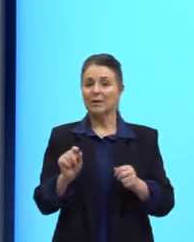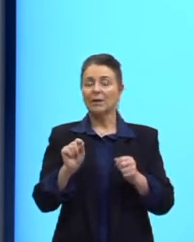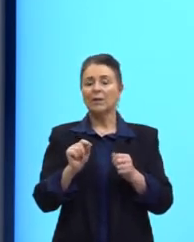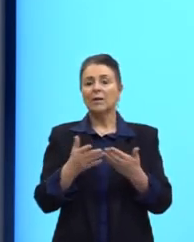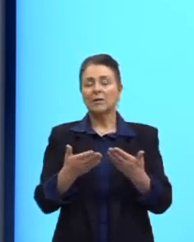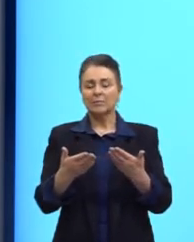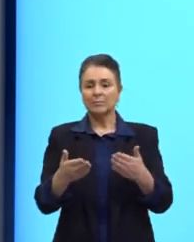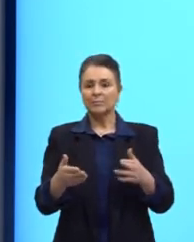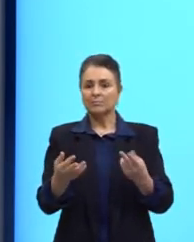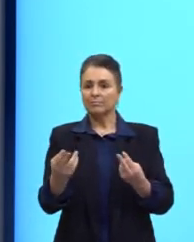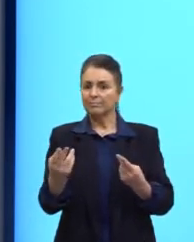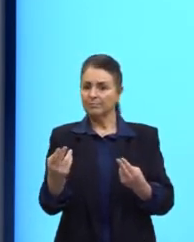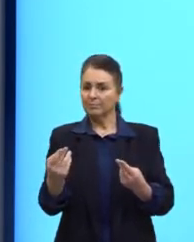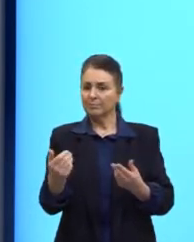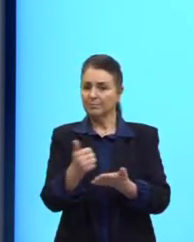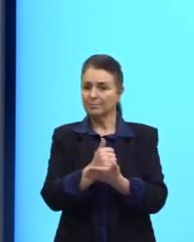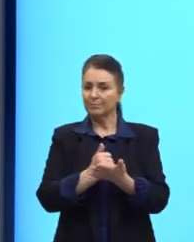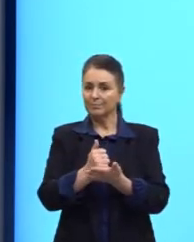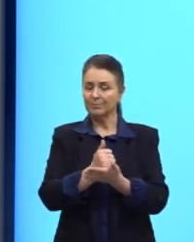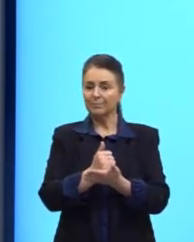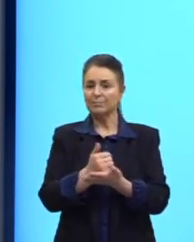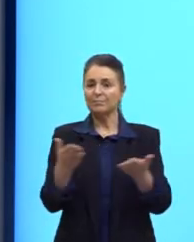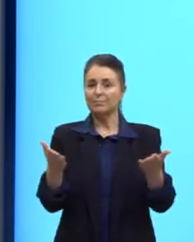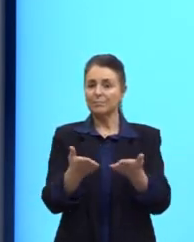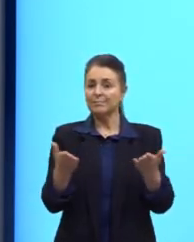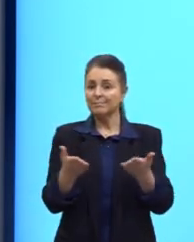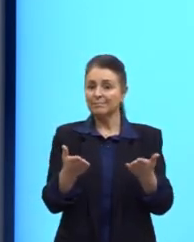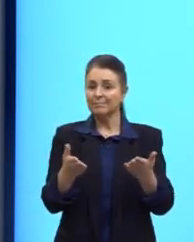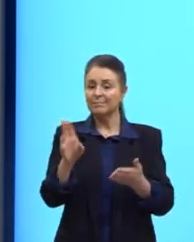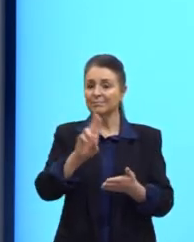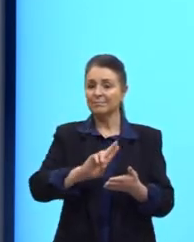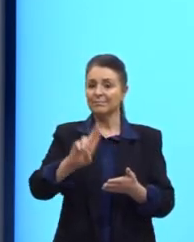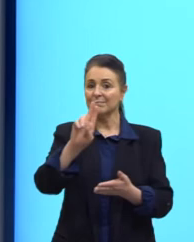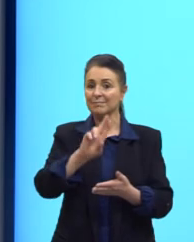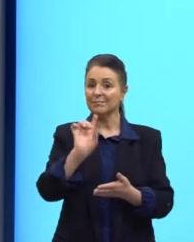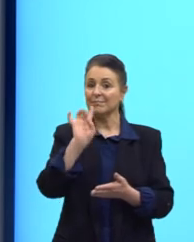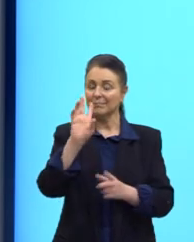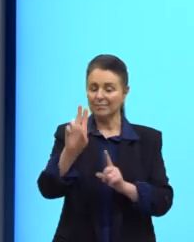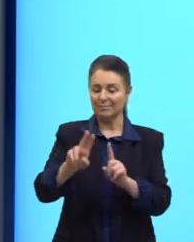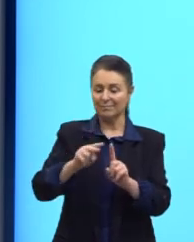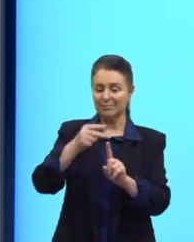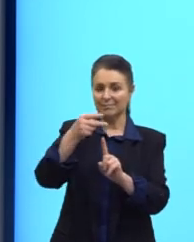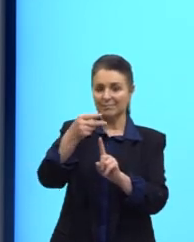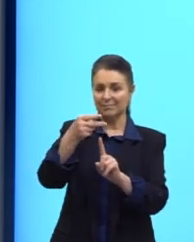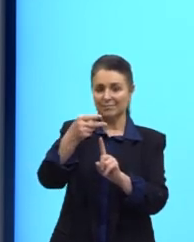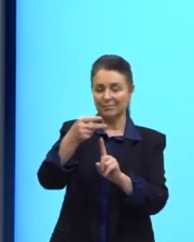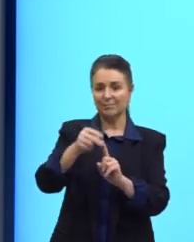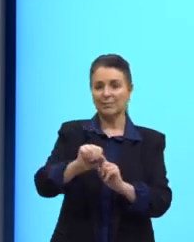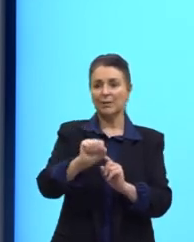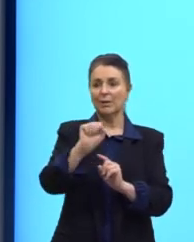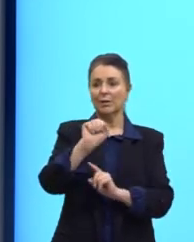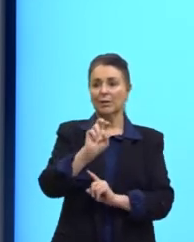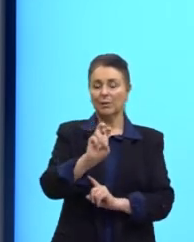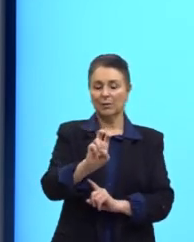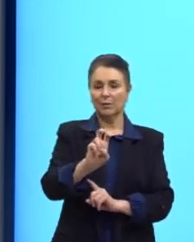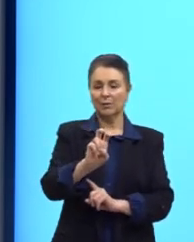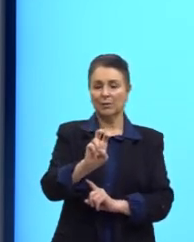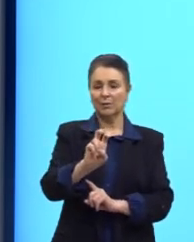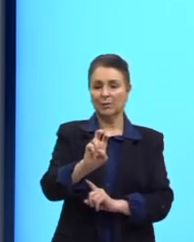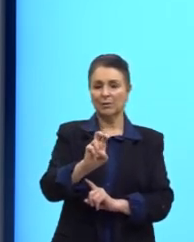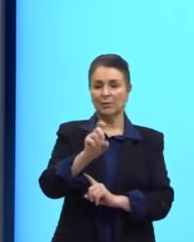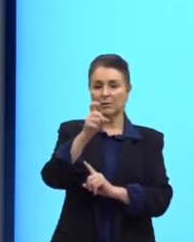igualamos as bases nós podemos trabalhar somente com os expoentes né então 2 elevado a x +